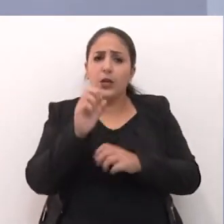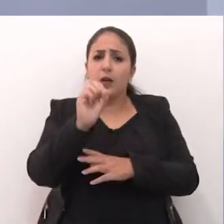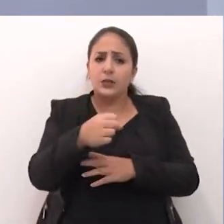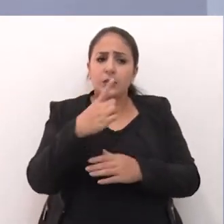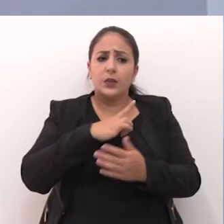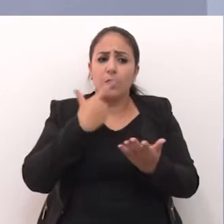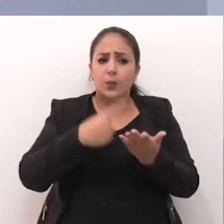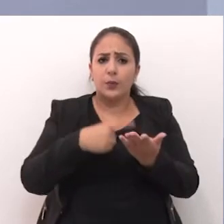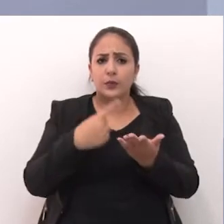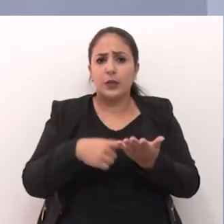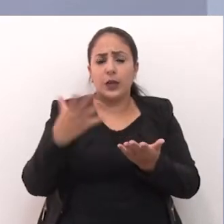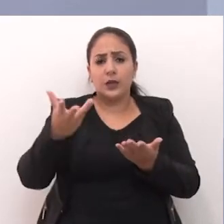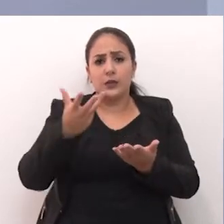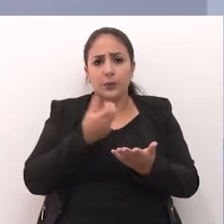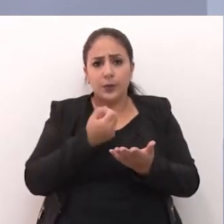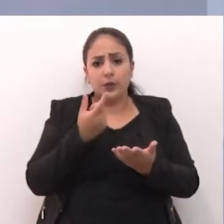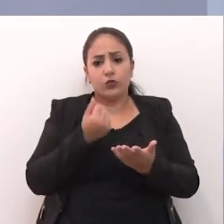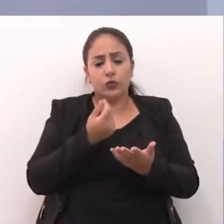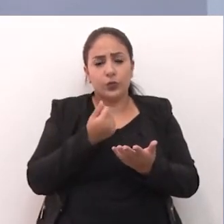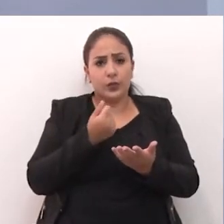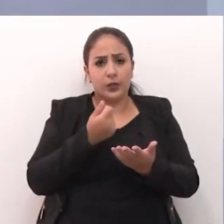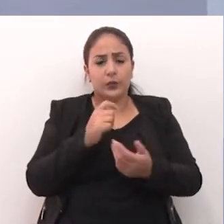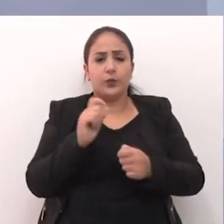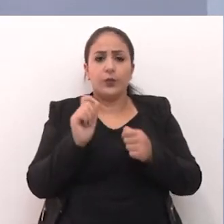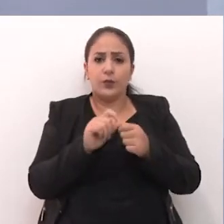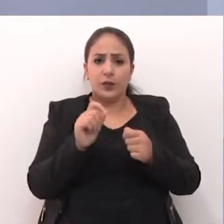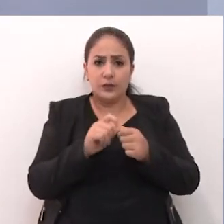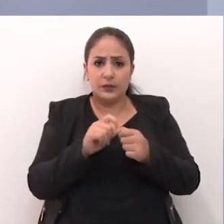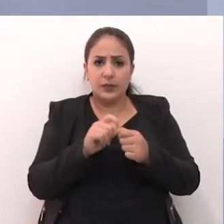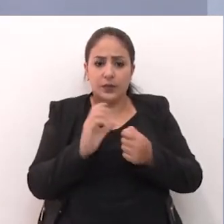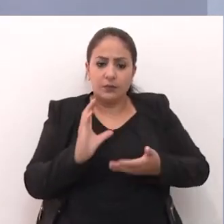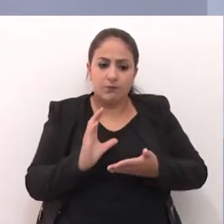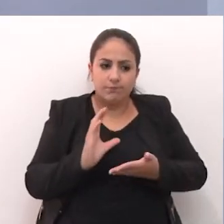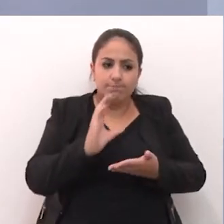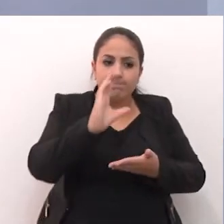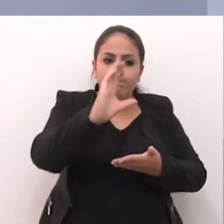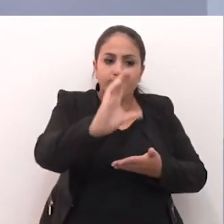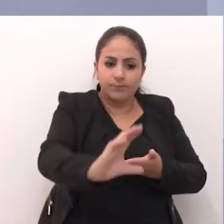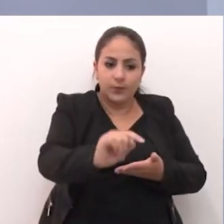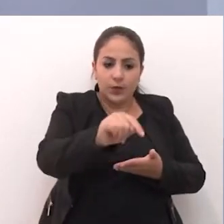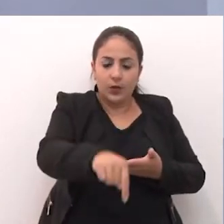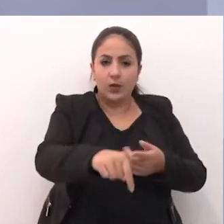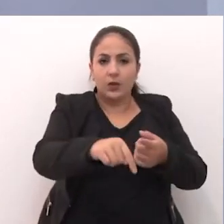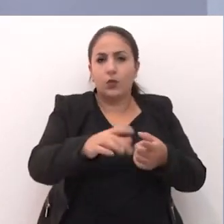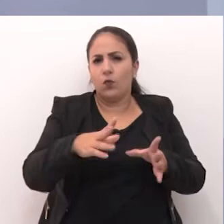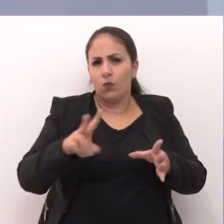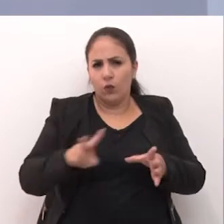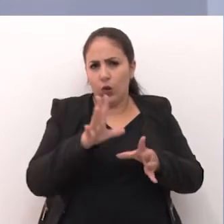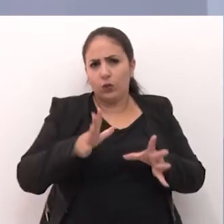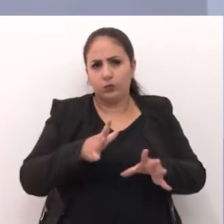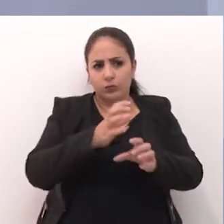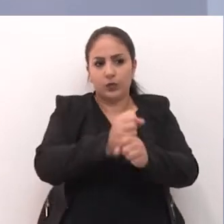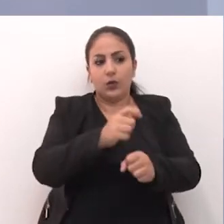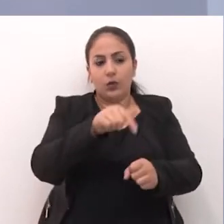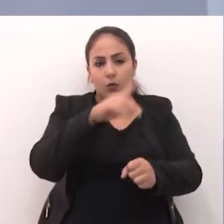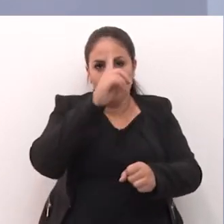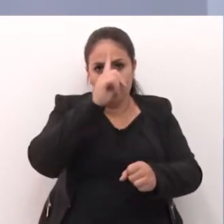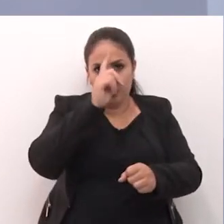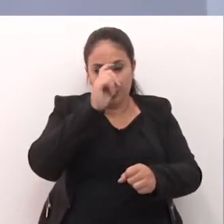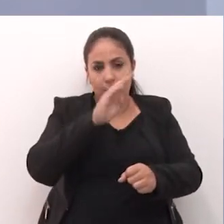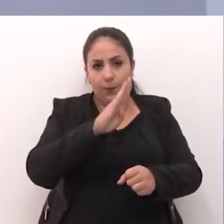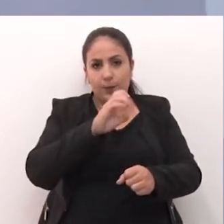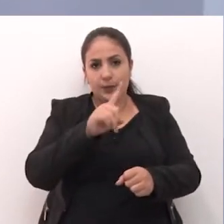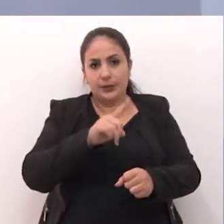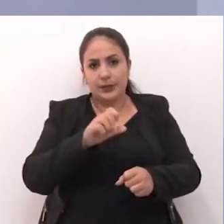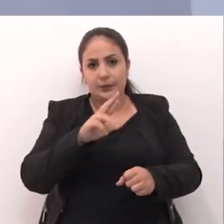sim assumir o compromisso de, recebendo recursos, fazer o repasse no montante solicitado pelo